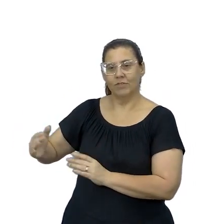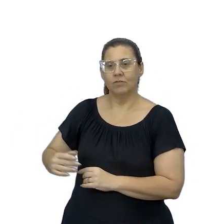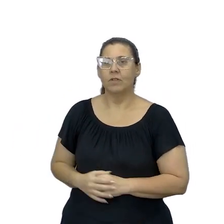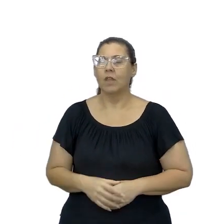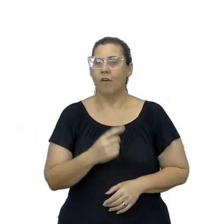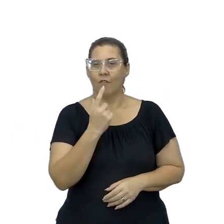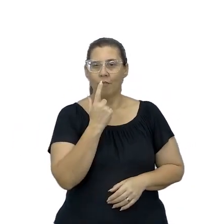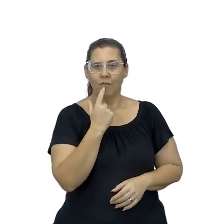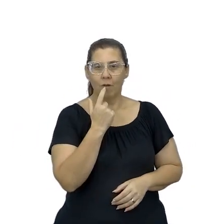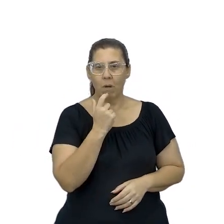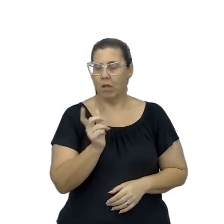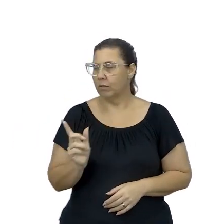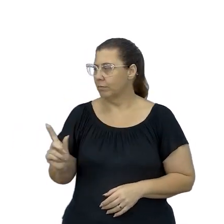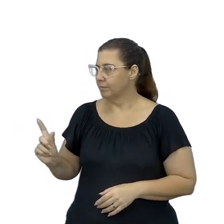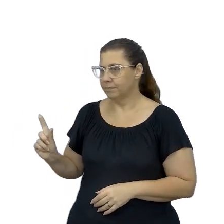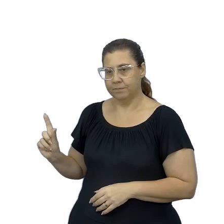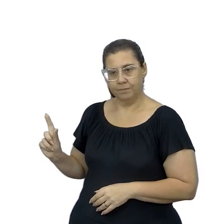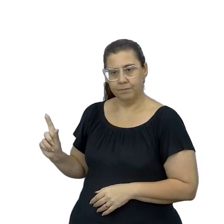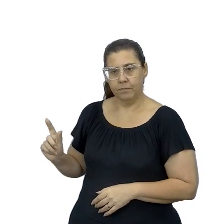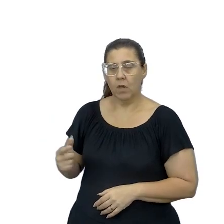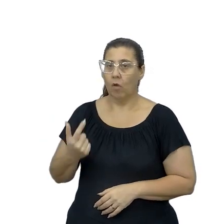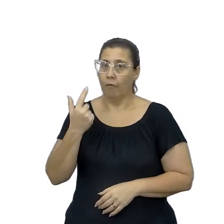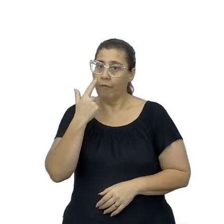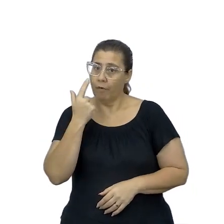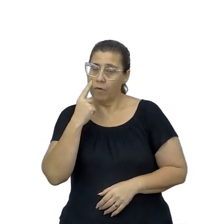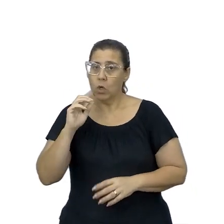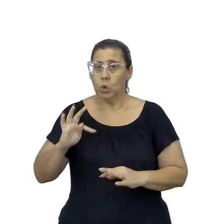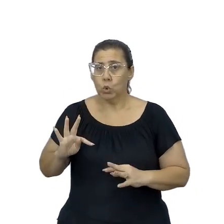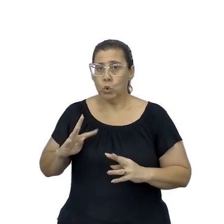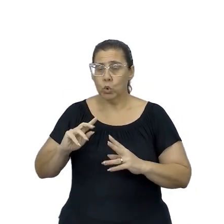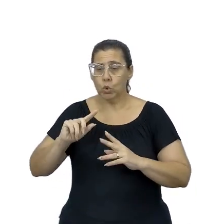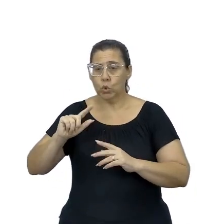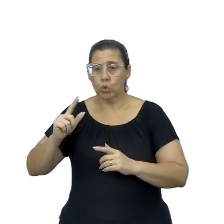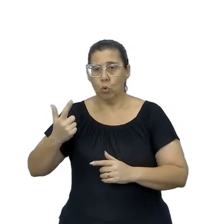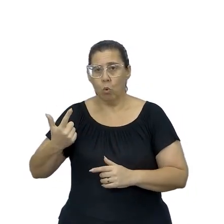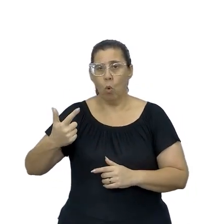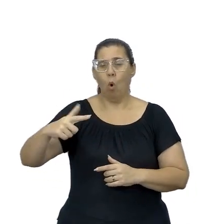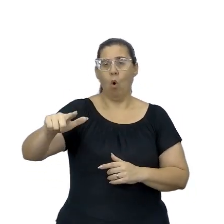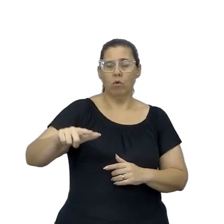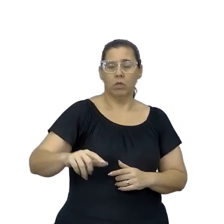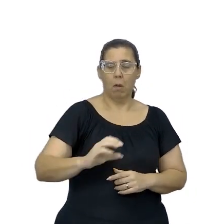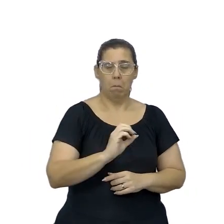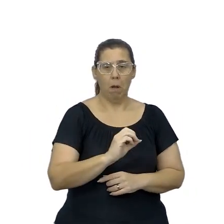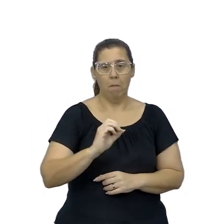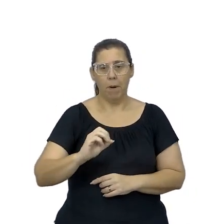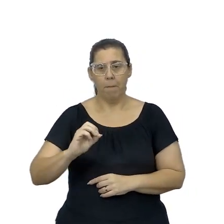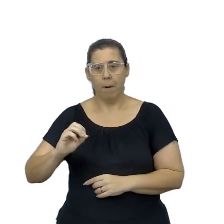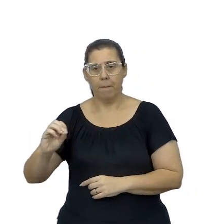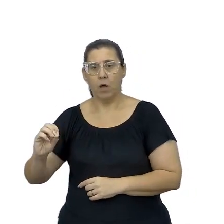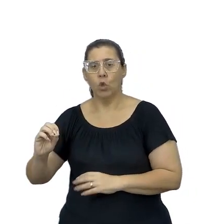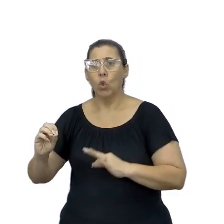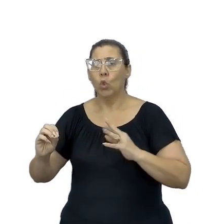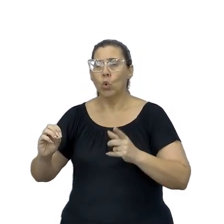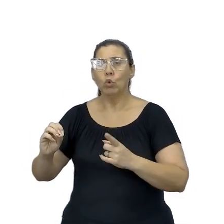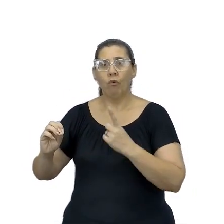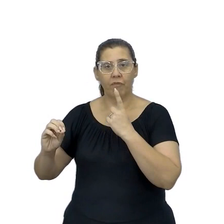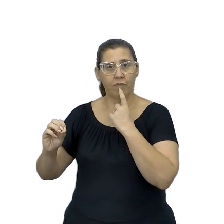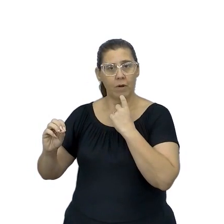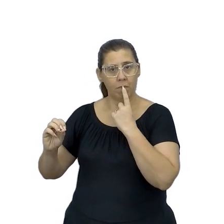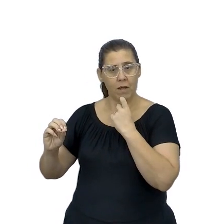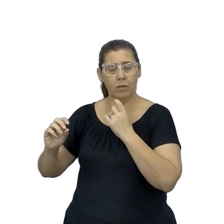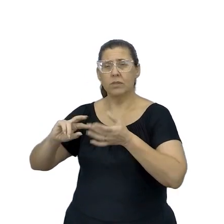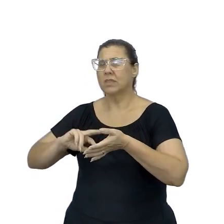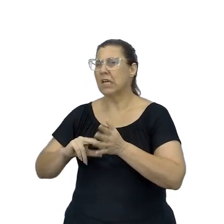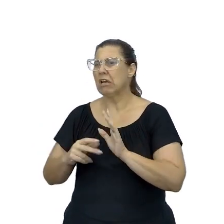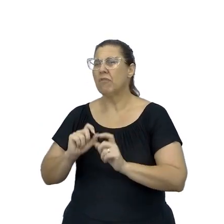pintadinho de vermelho, né? E vejam que todas as próximas bolinhas na linha do tempo estão em vermelho também, quer